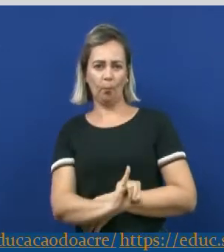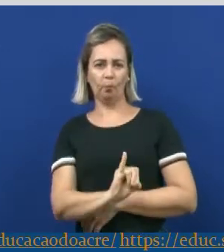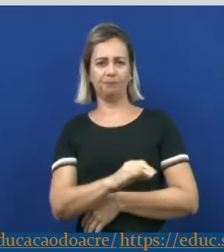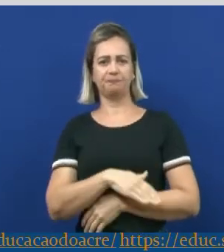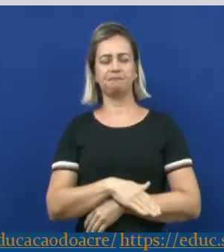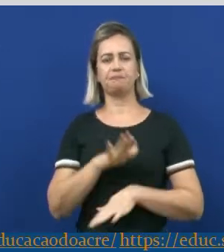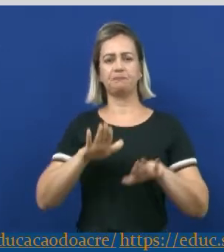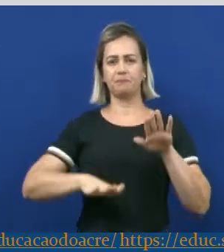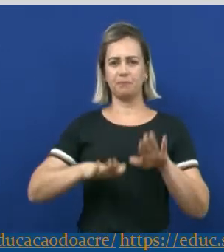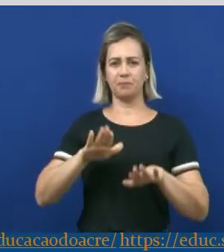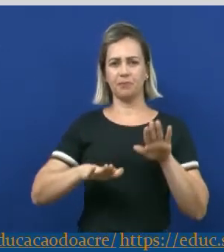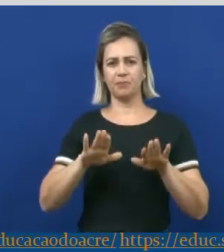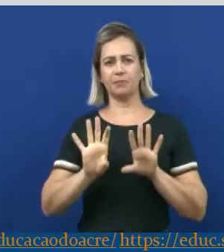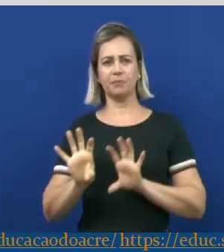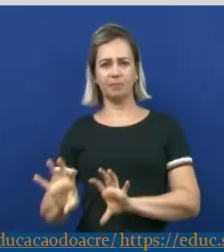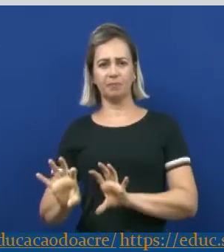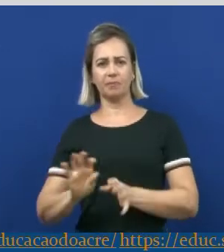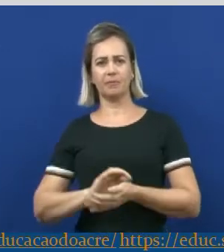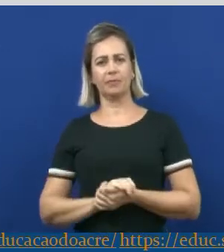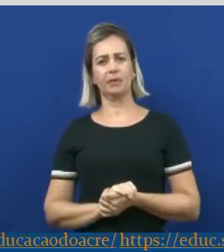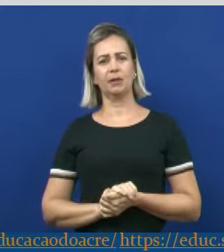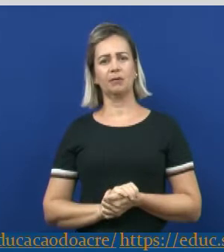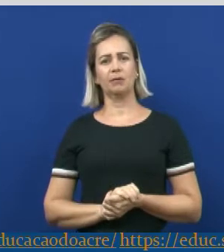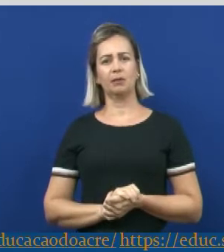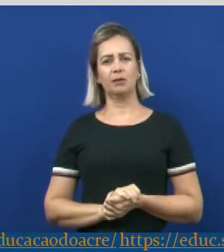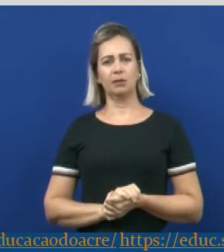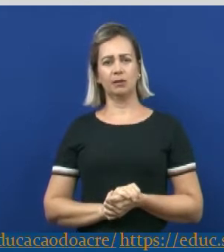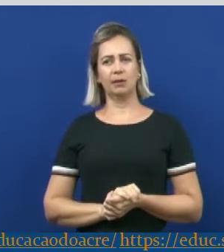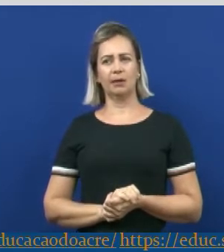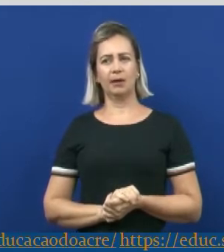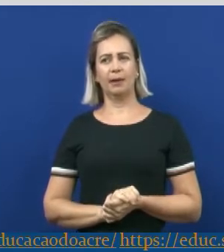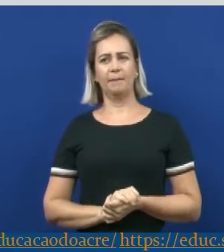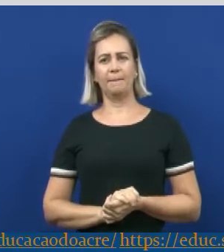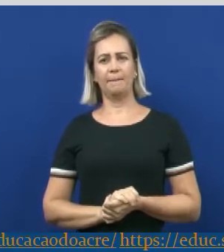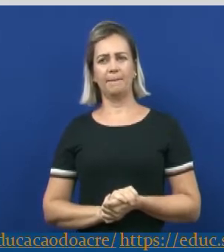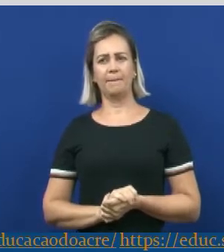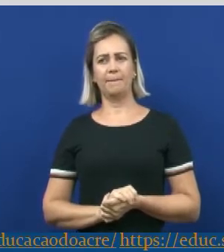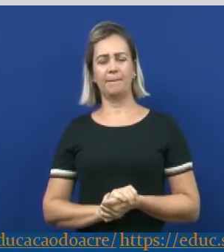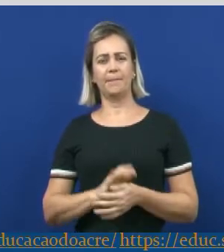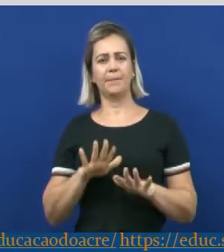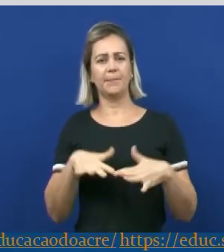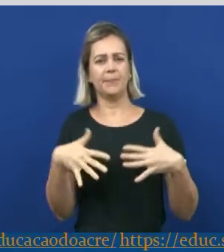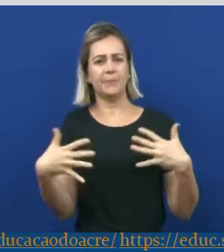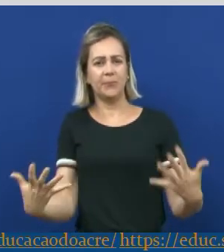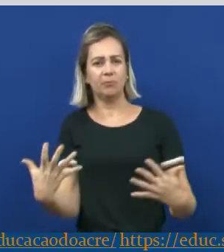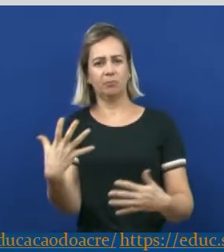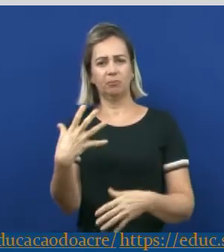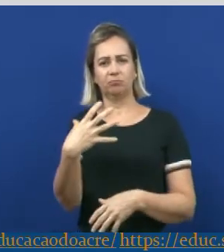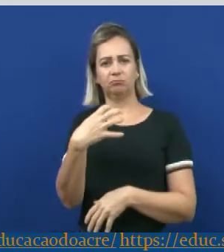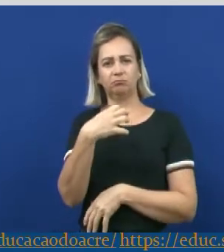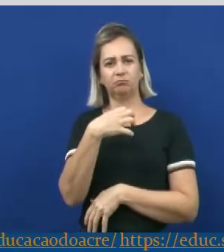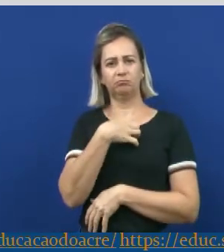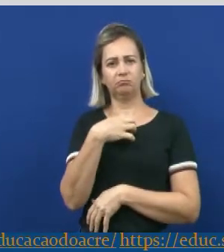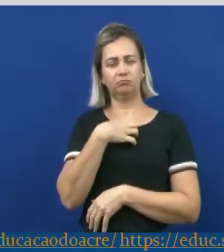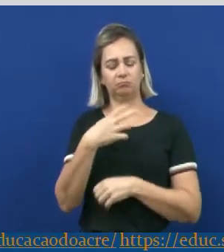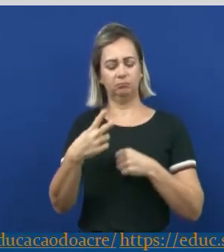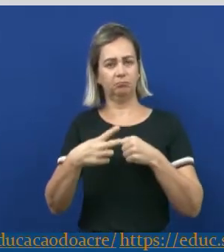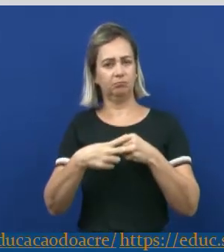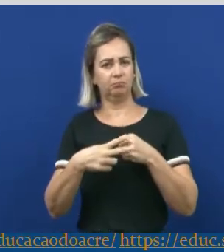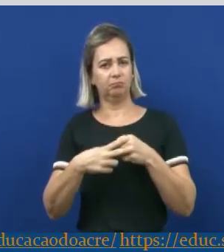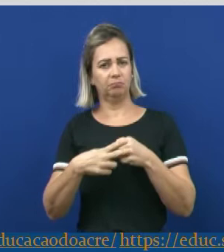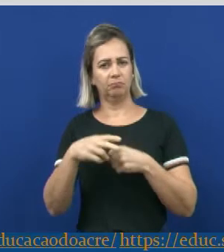magra seria delgada na língua espanhola, certo? Além do verbo ser, eu também posso utilizar o